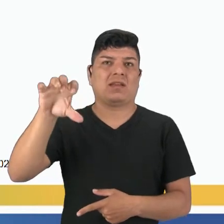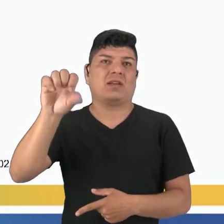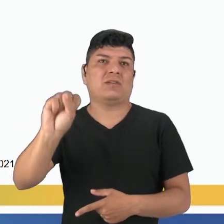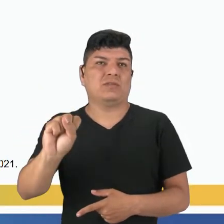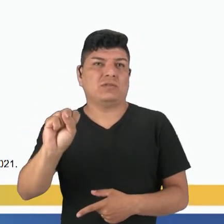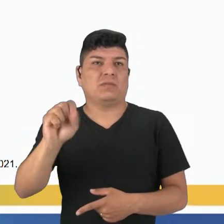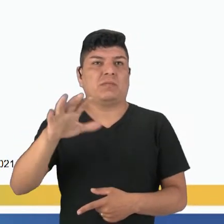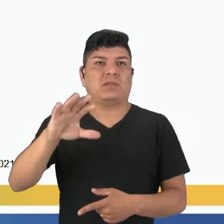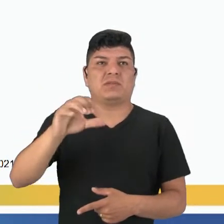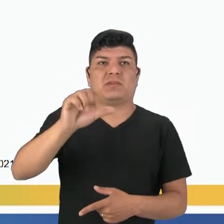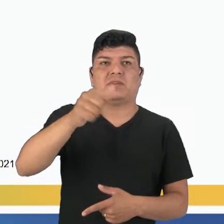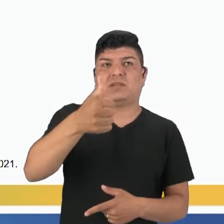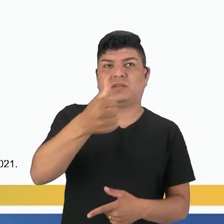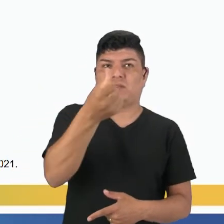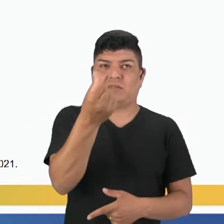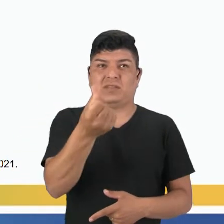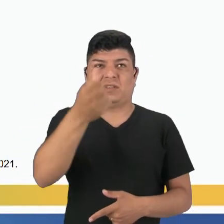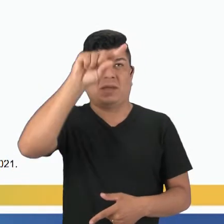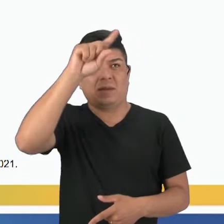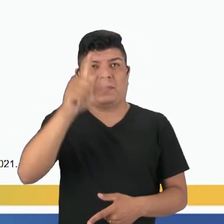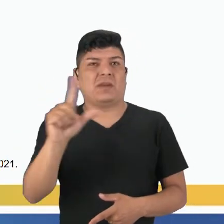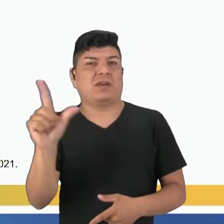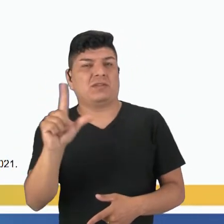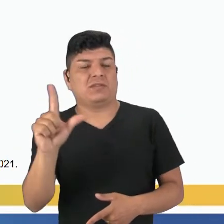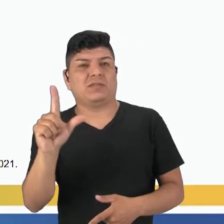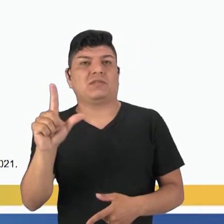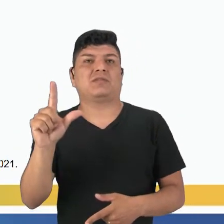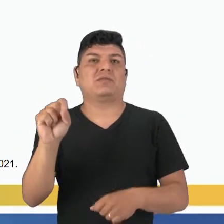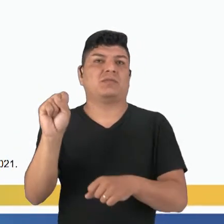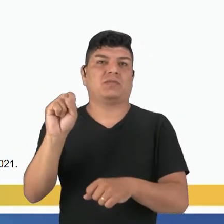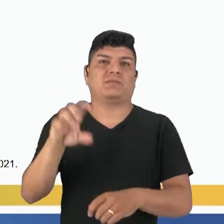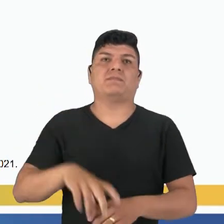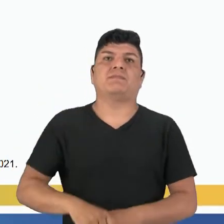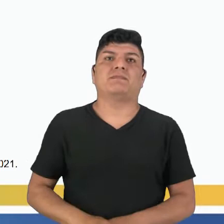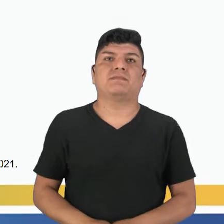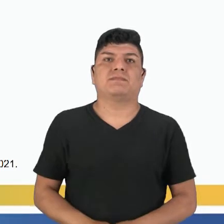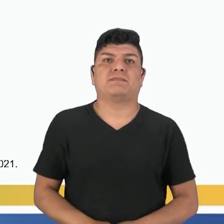mil litros por segundo, Mary. É muita coisa.